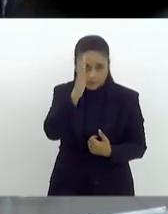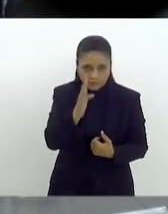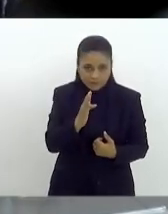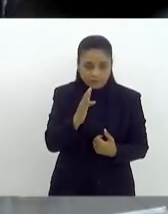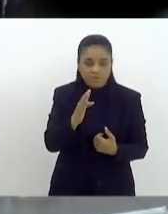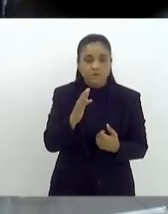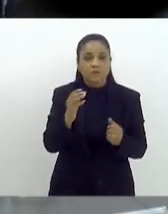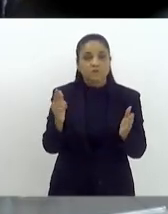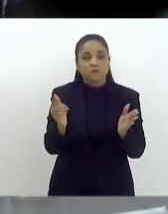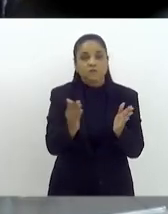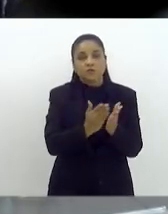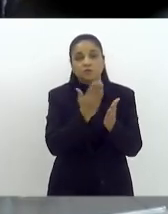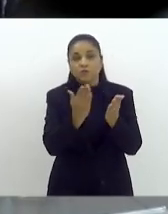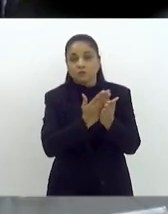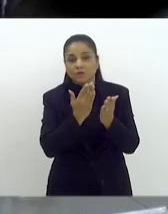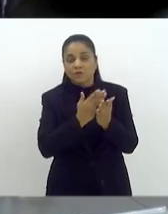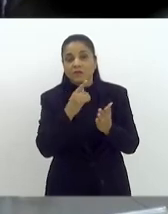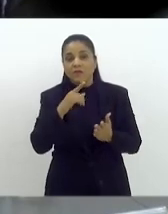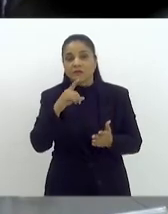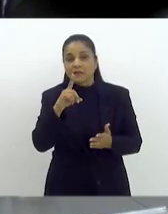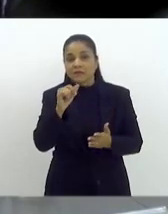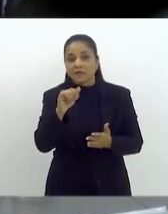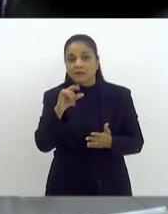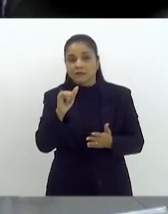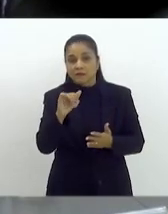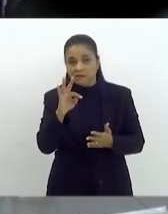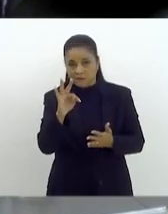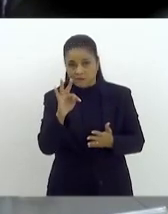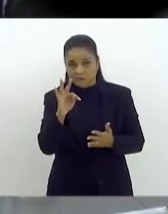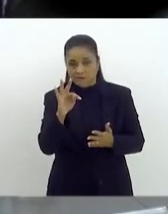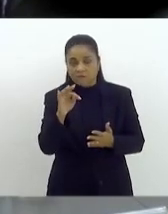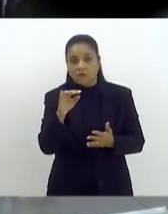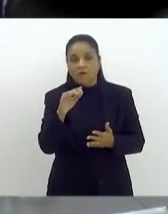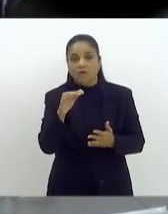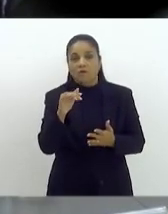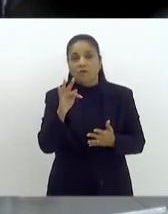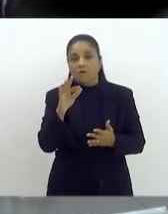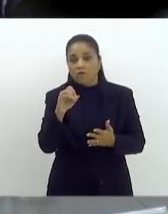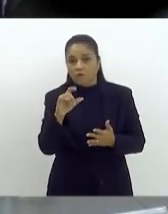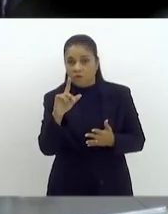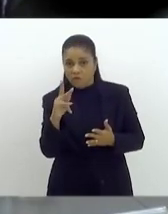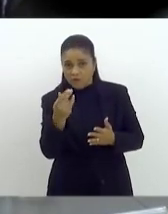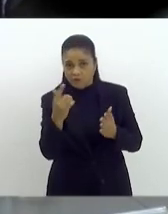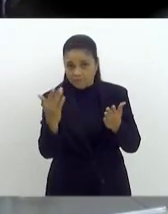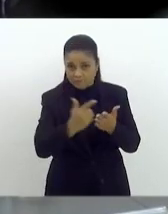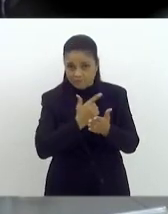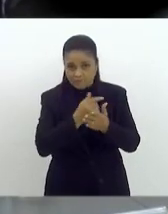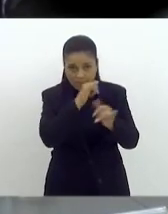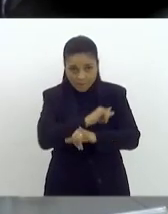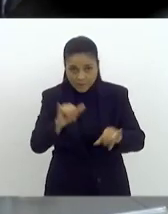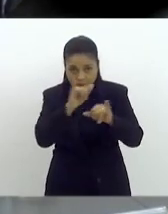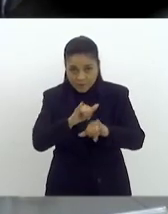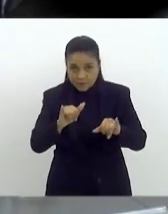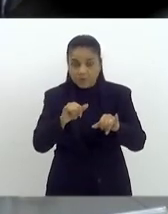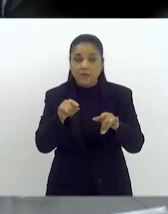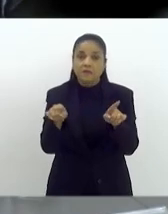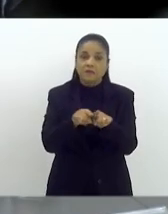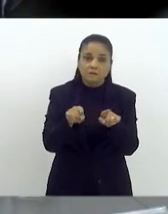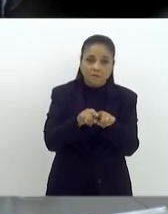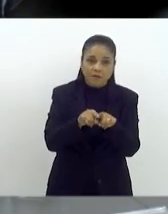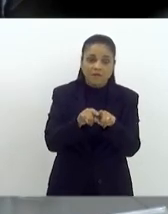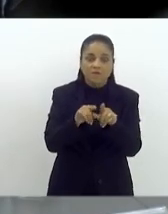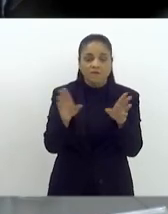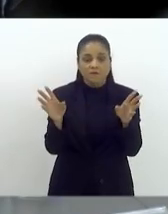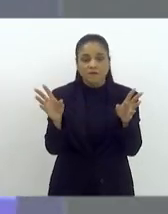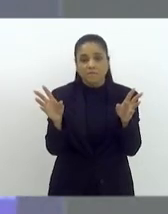que traz aqui alguns dados pode passar o próximo slide por favor mas justamente a gente vai ver em